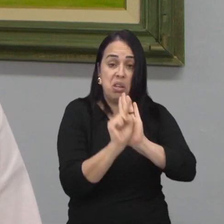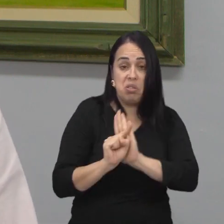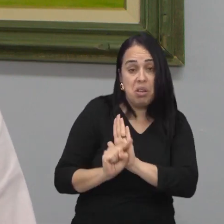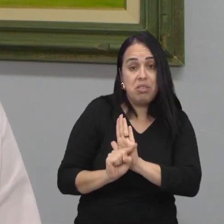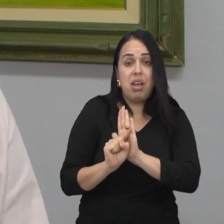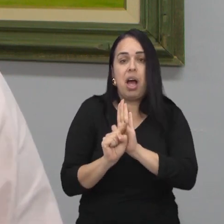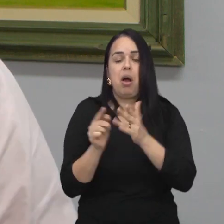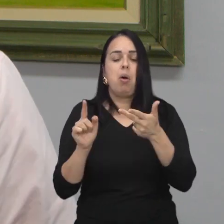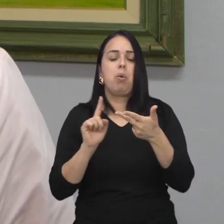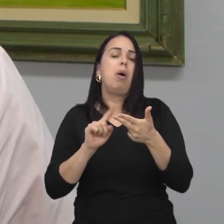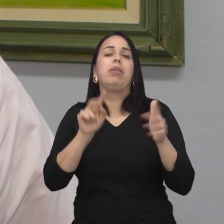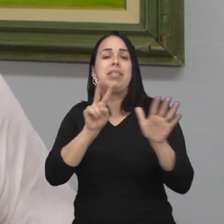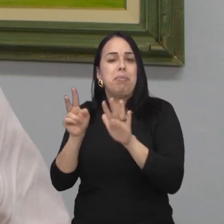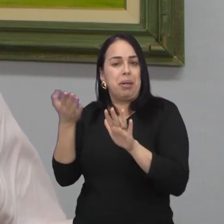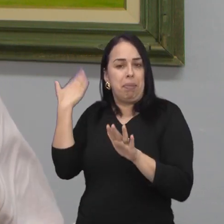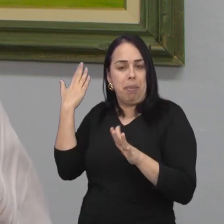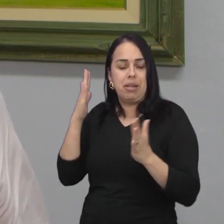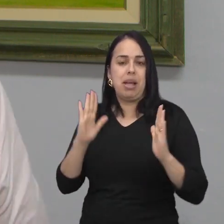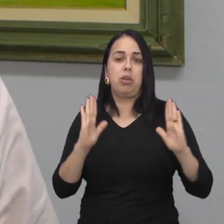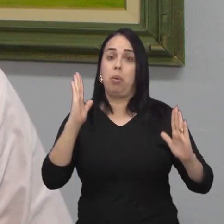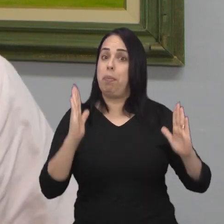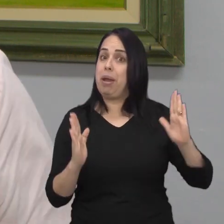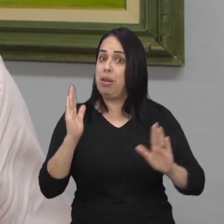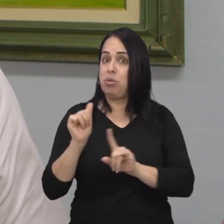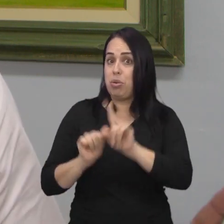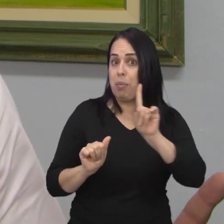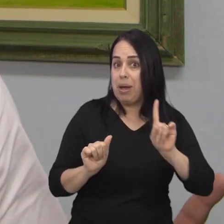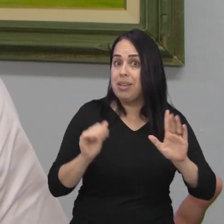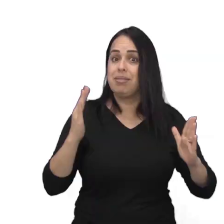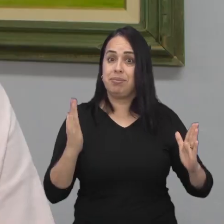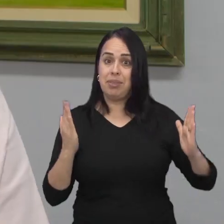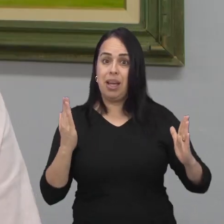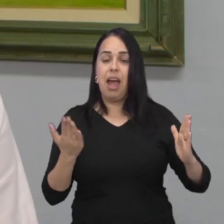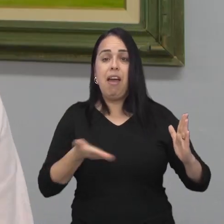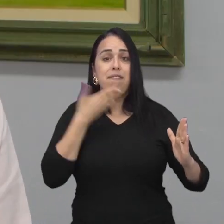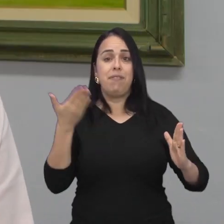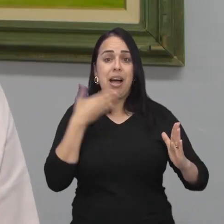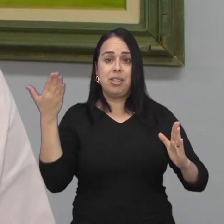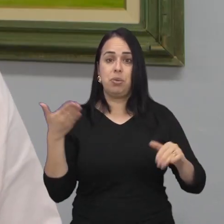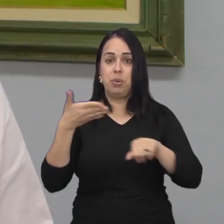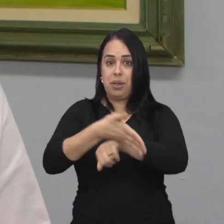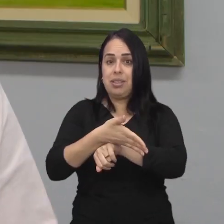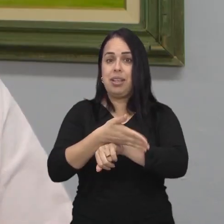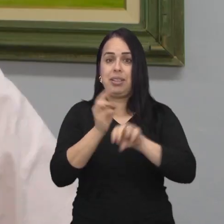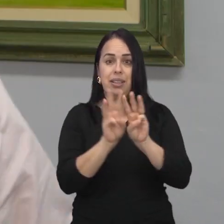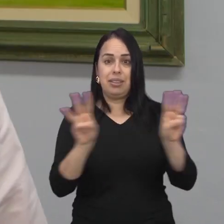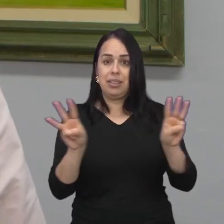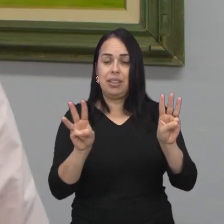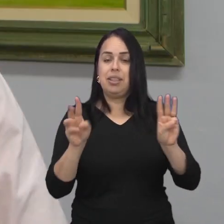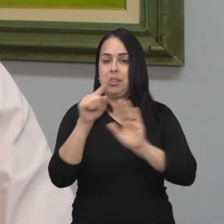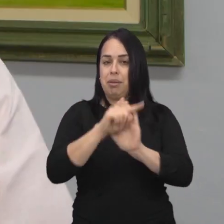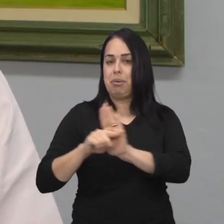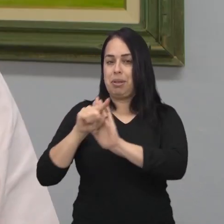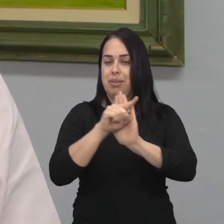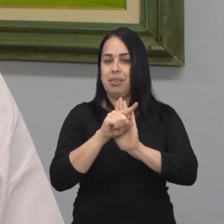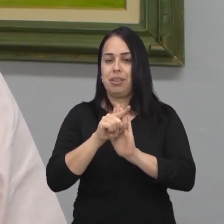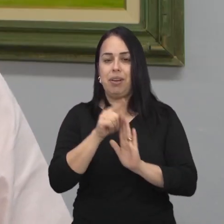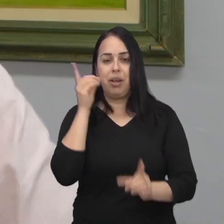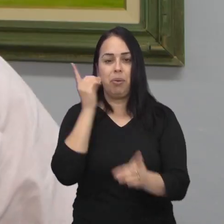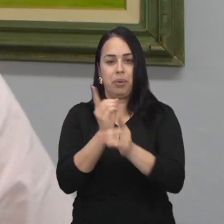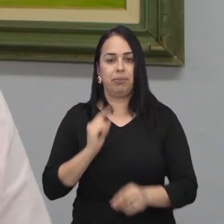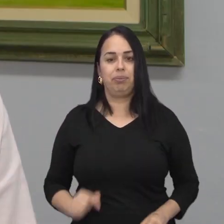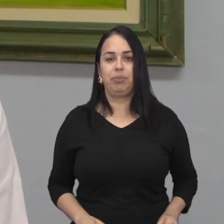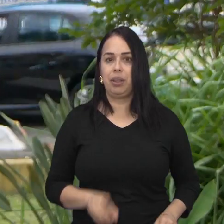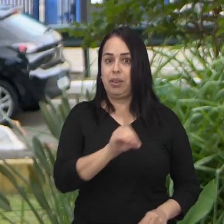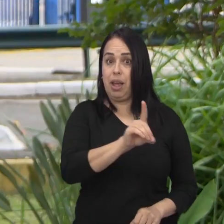por dia, posso pesquisar quais foram os da semana passada ou dentro de um período. Então, assim, o diário é fácil de acesso, está no site nosso, digita Diário do